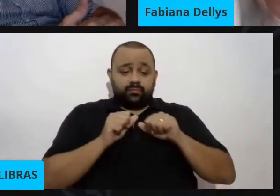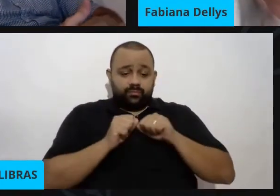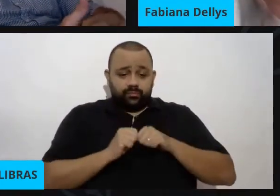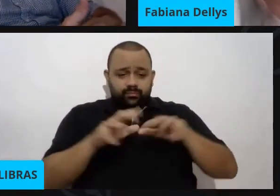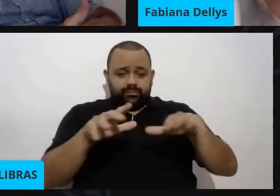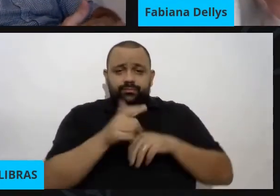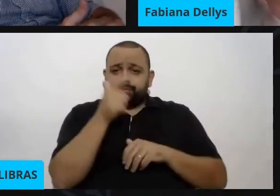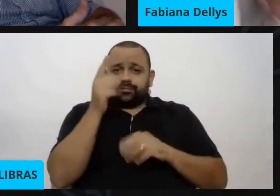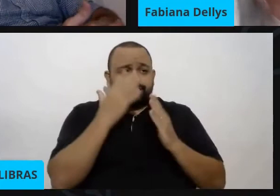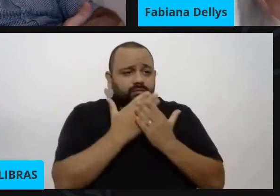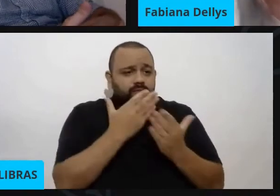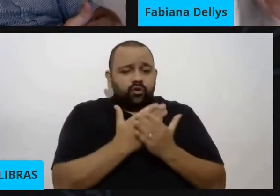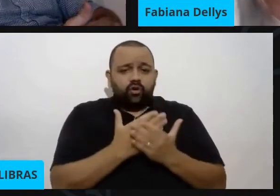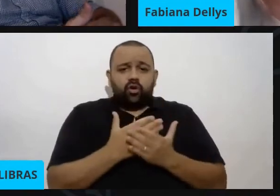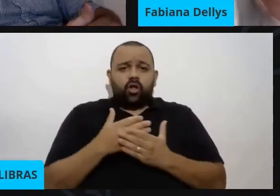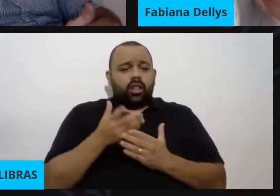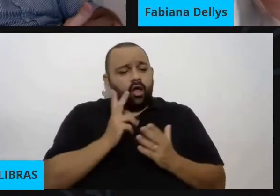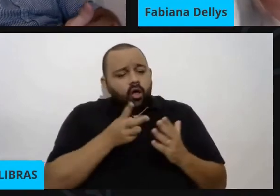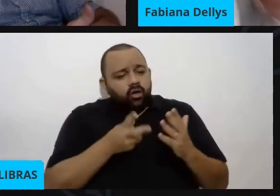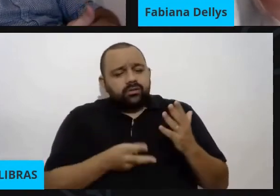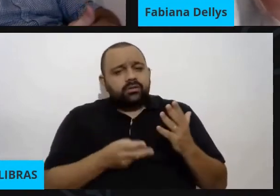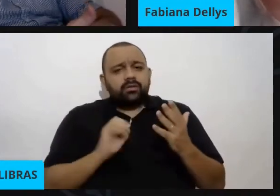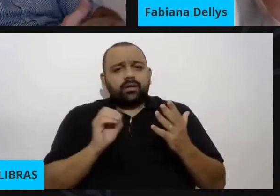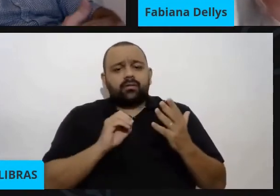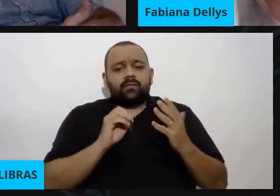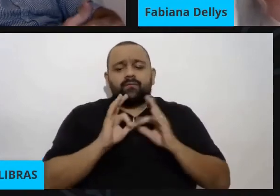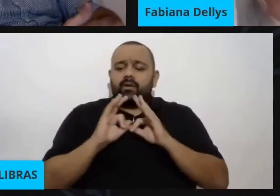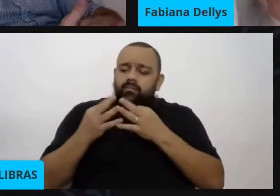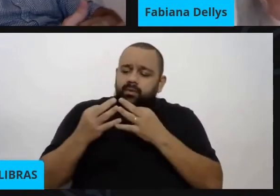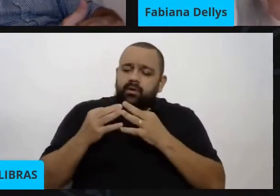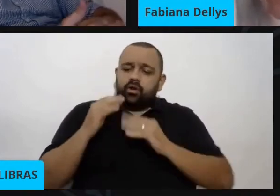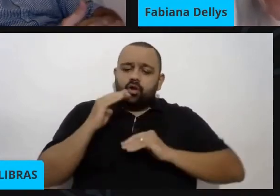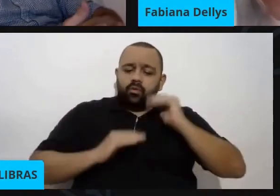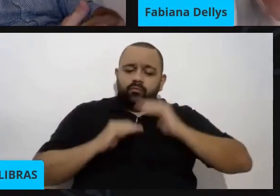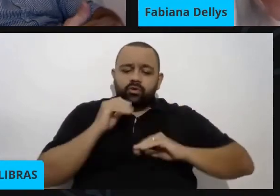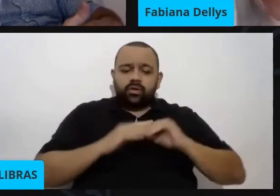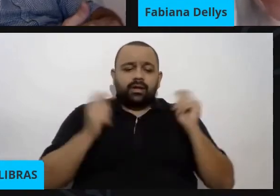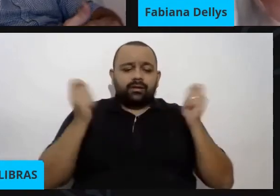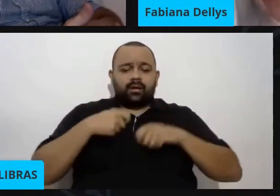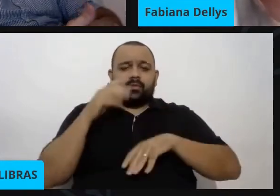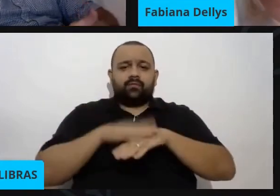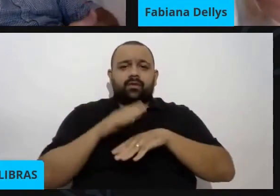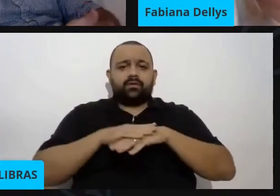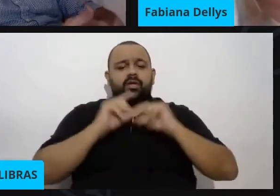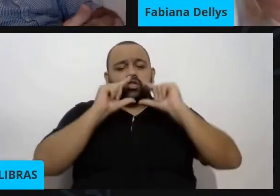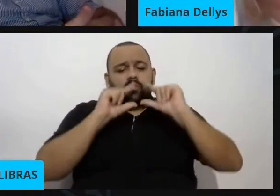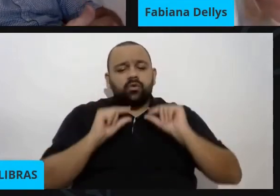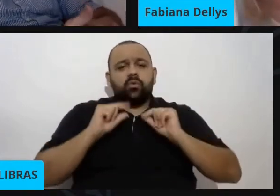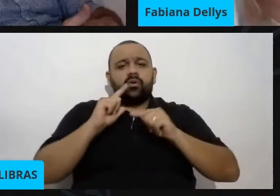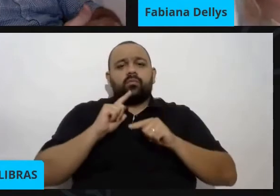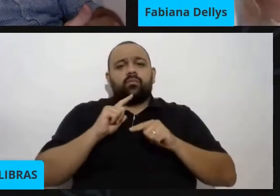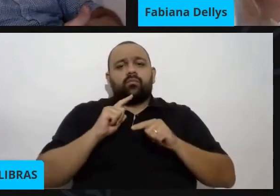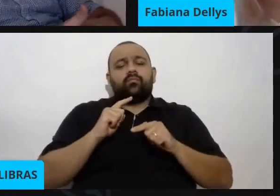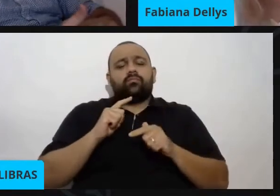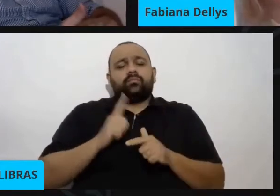sem rotina, o que a família e os profissionais podem fazer para amenizar prováveis danos?